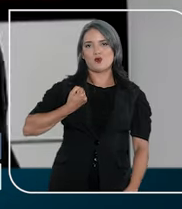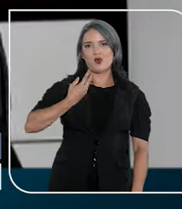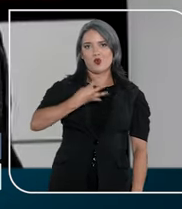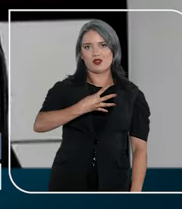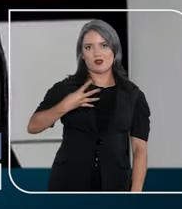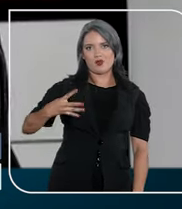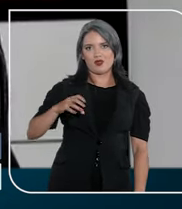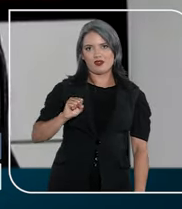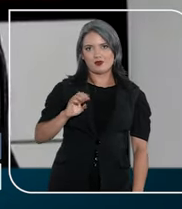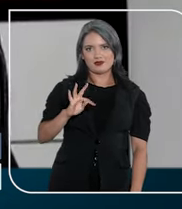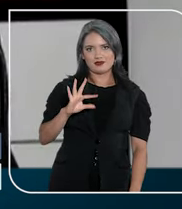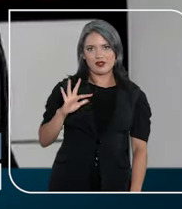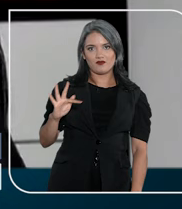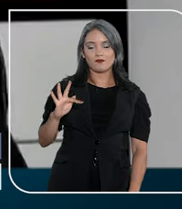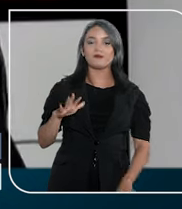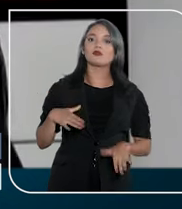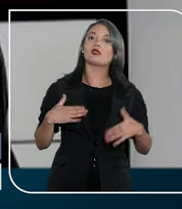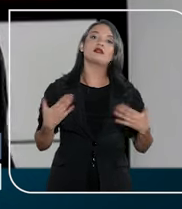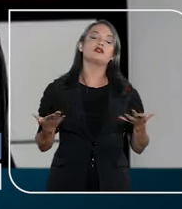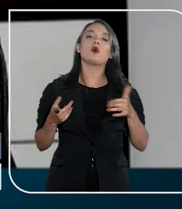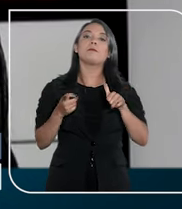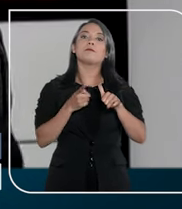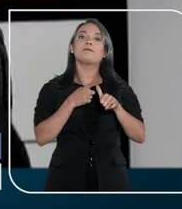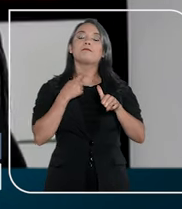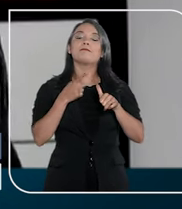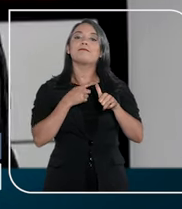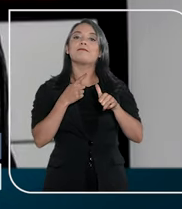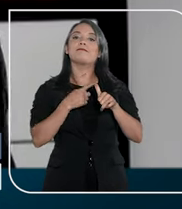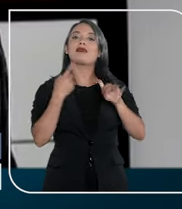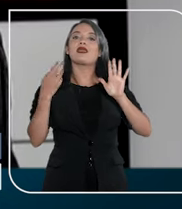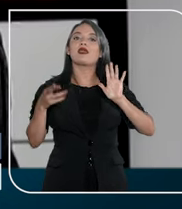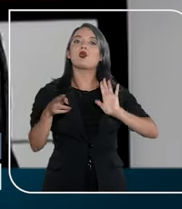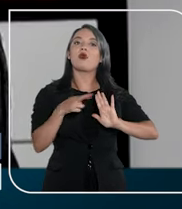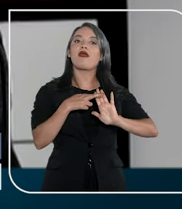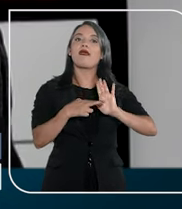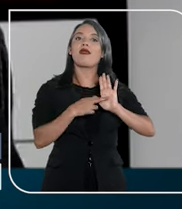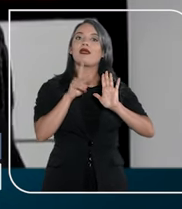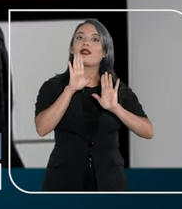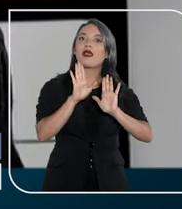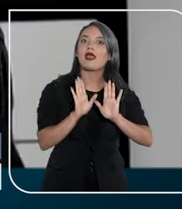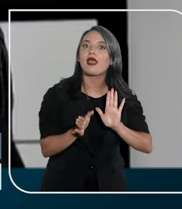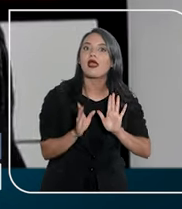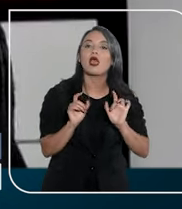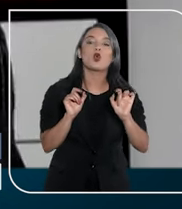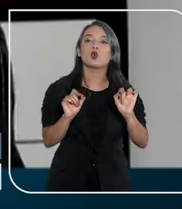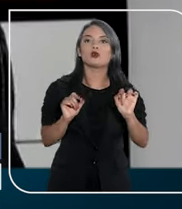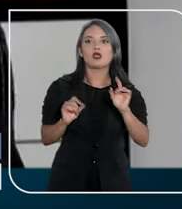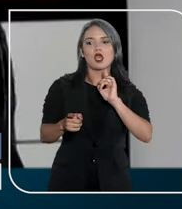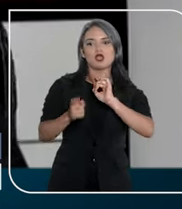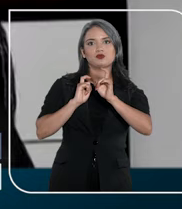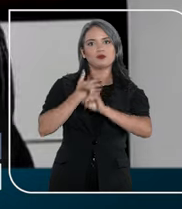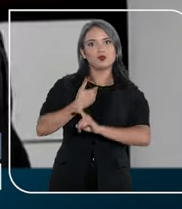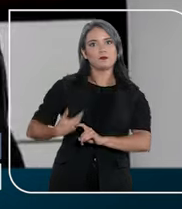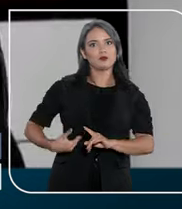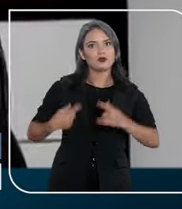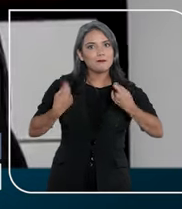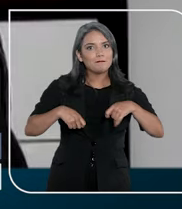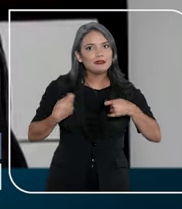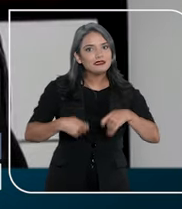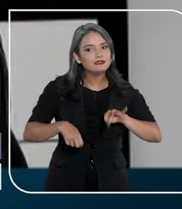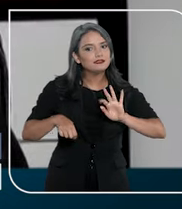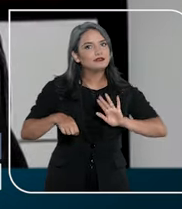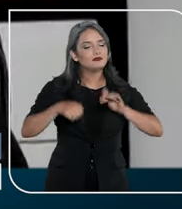o primeiro critério foi criado aqui com o judiciário pondo um freio na administração, e esse freio se chama